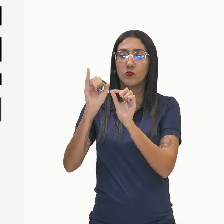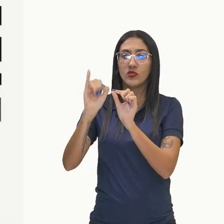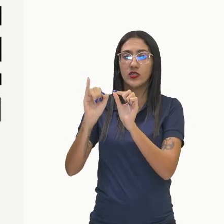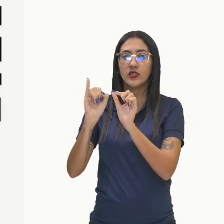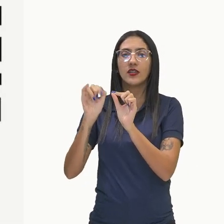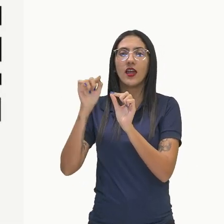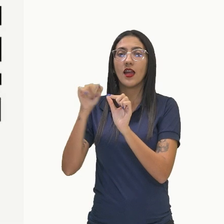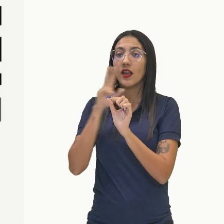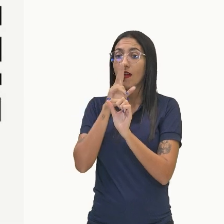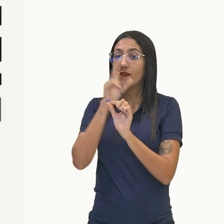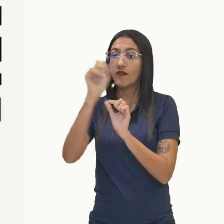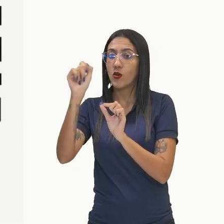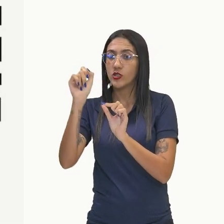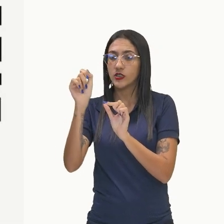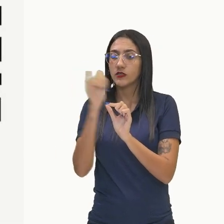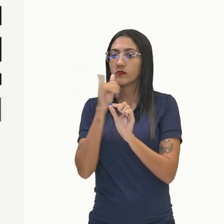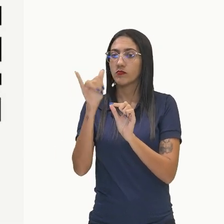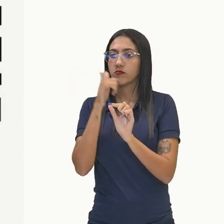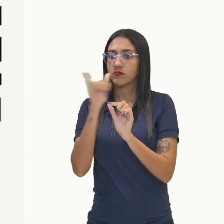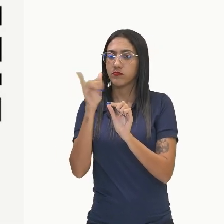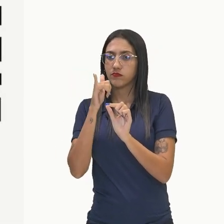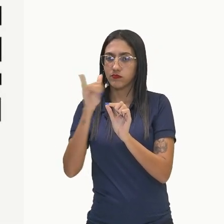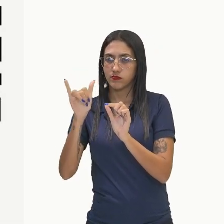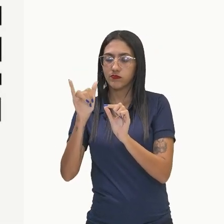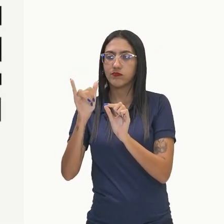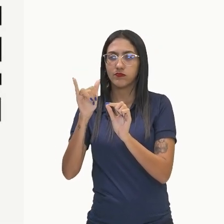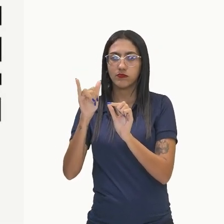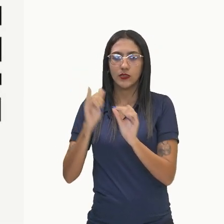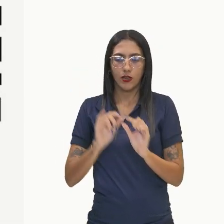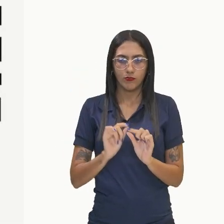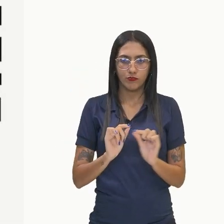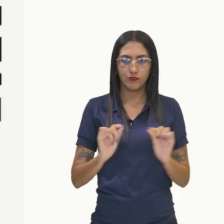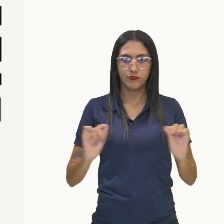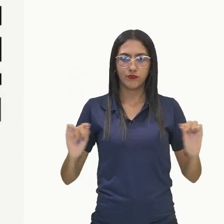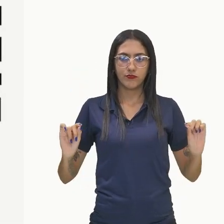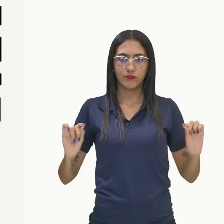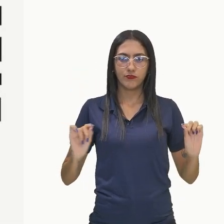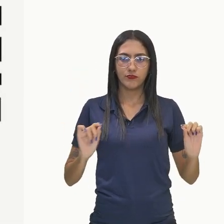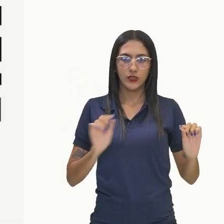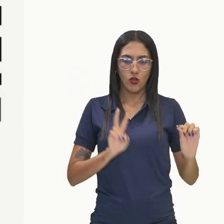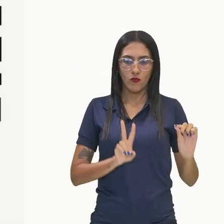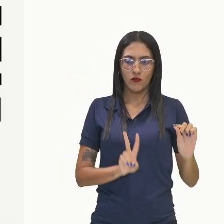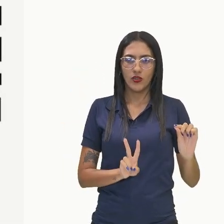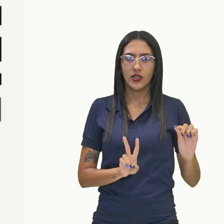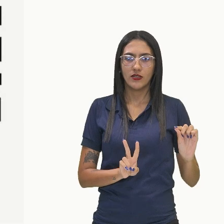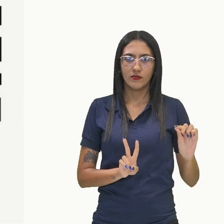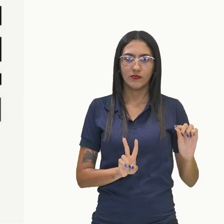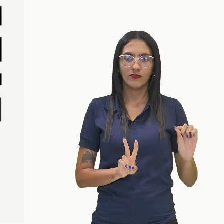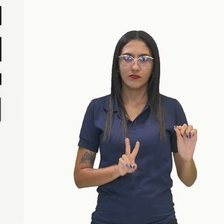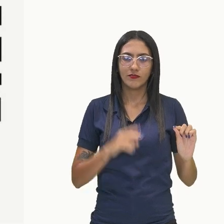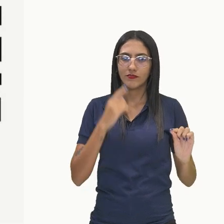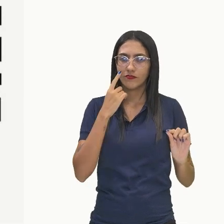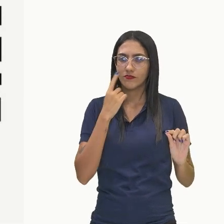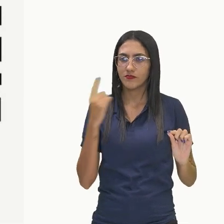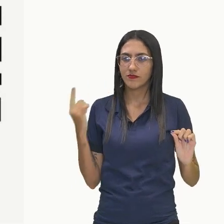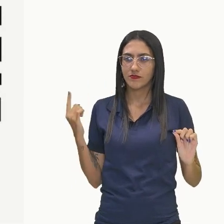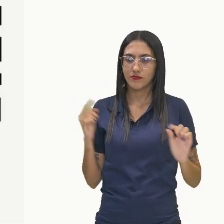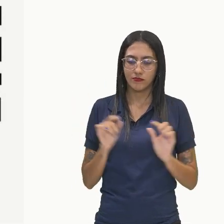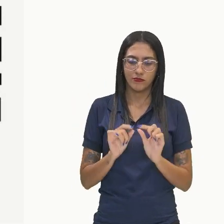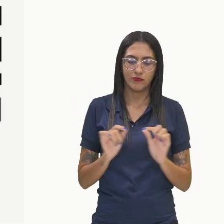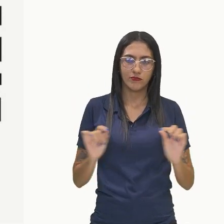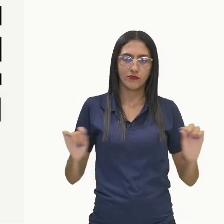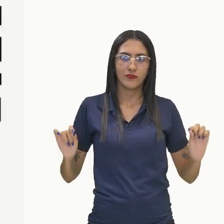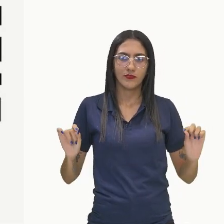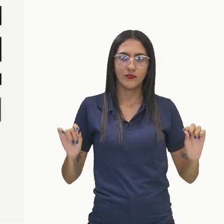que vai percorrer o resistor, porque ele está ligado numa diferença de potencial que vem lá do gerador. E ele ligado nessa diferença de